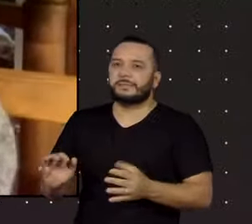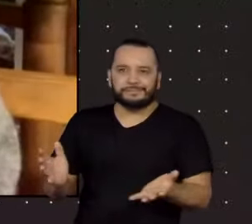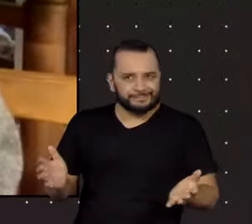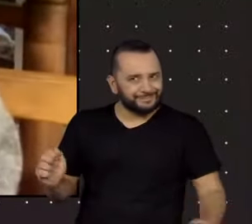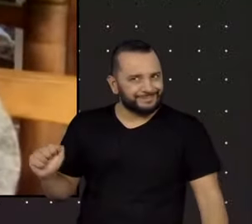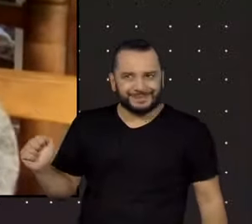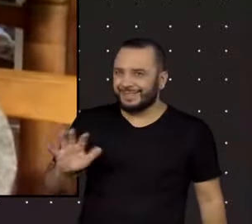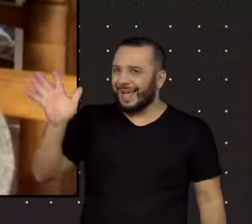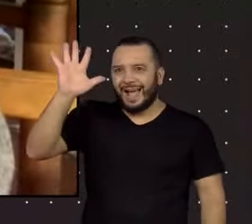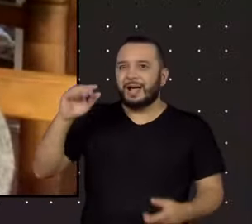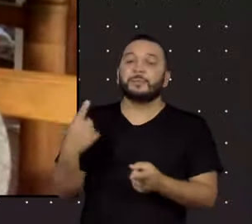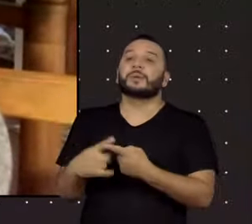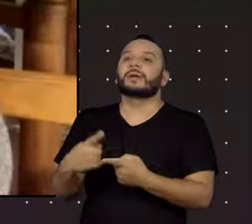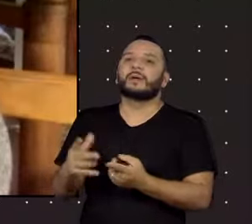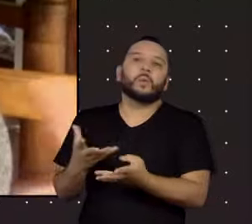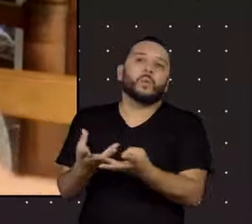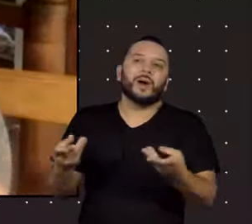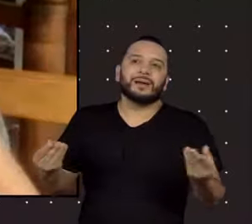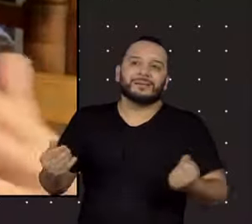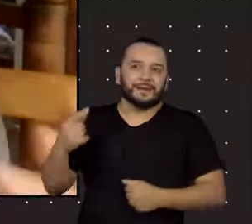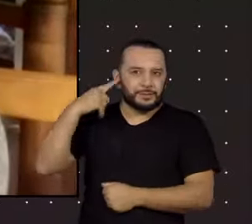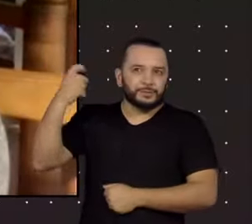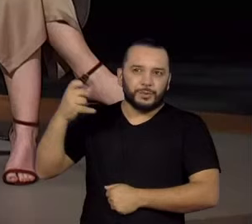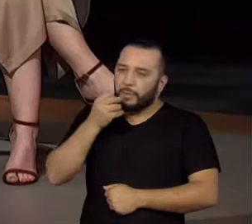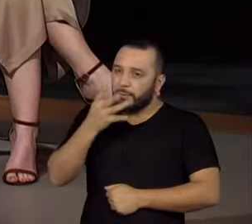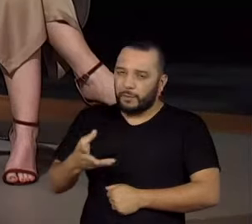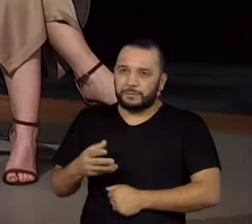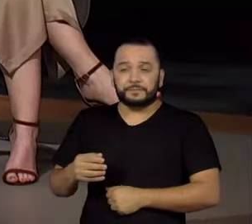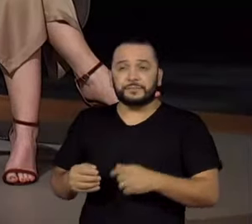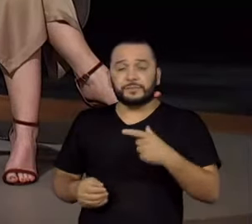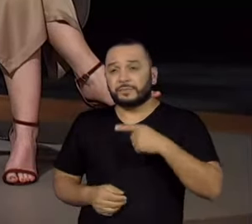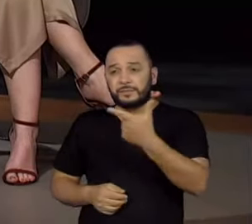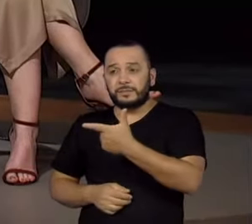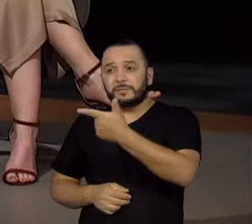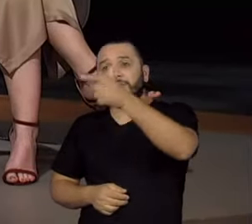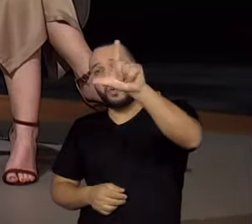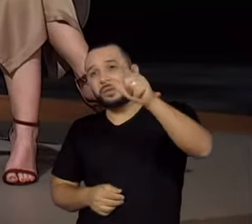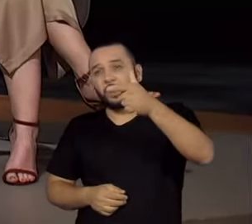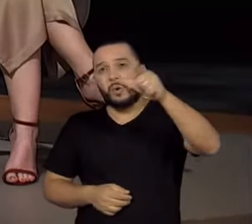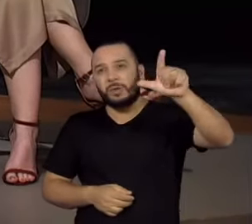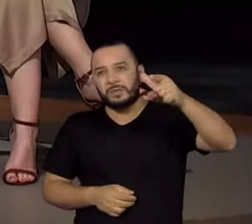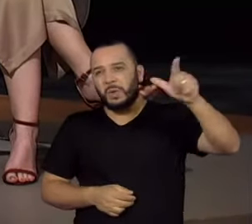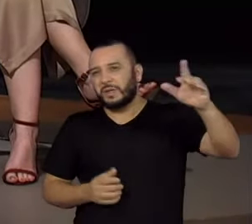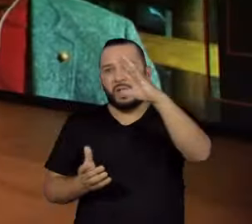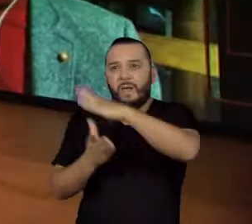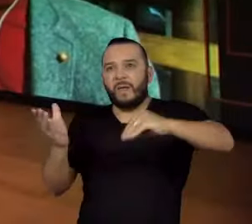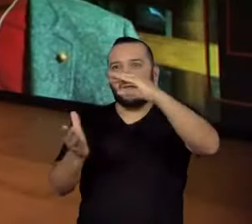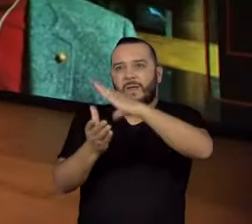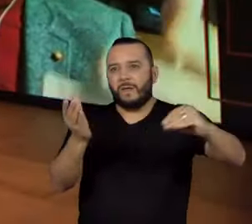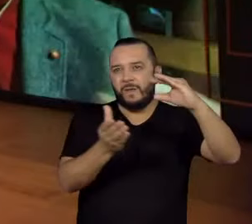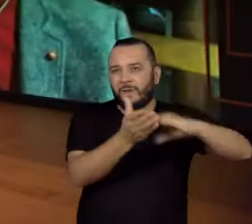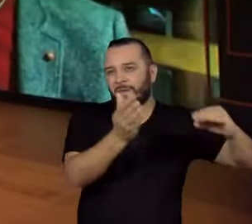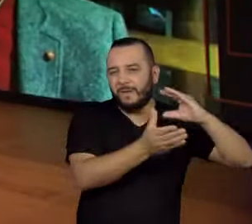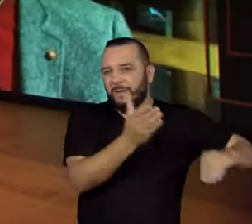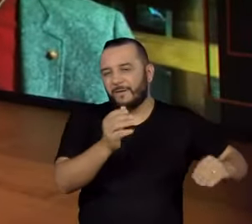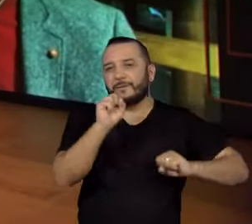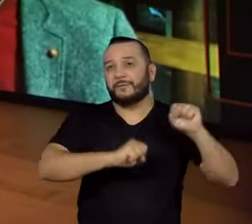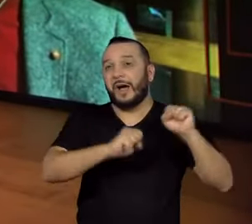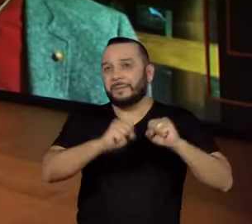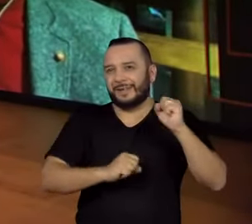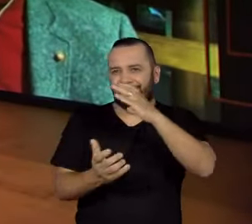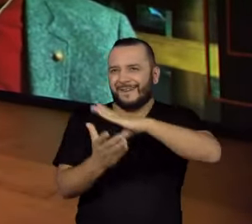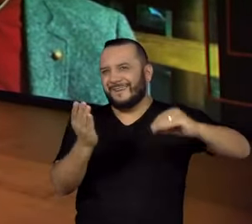melhor qualidade sonora, né? E ele foi copiado por milhões de violinistas, luthiers, quer dizer, fabricantes de